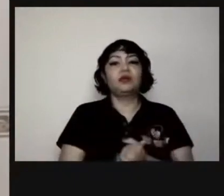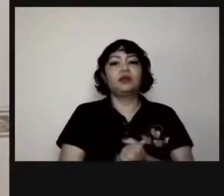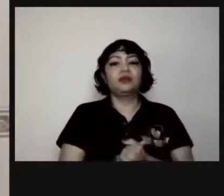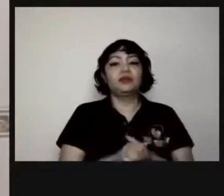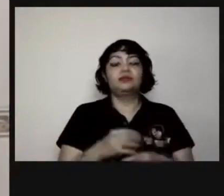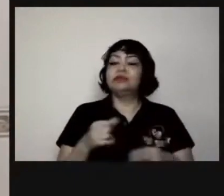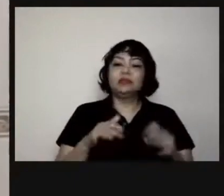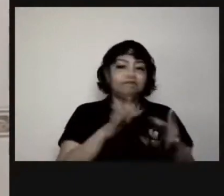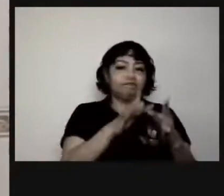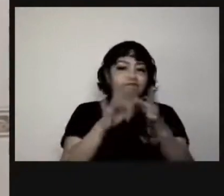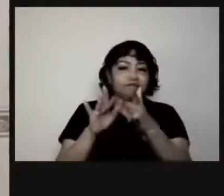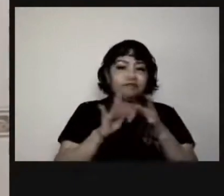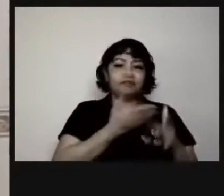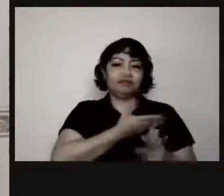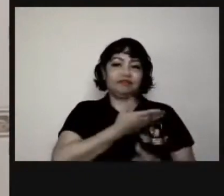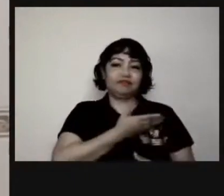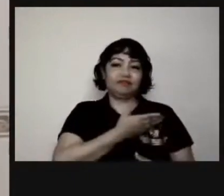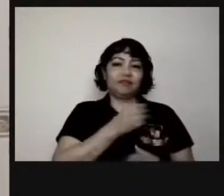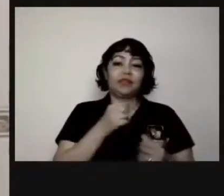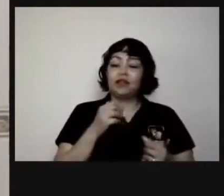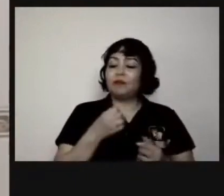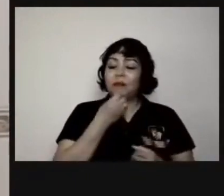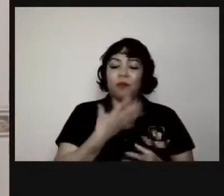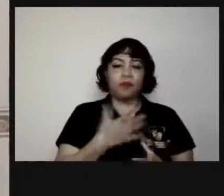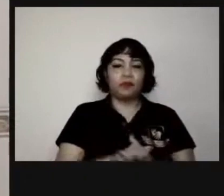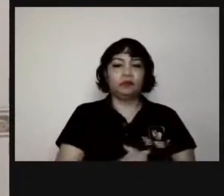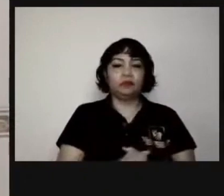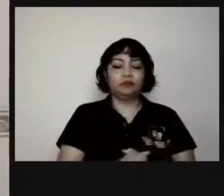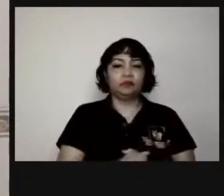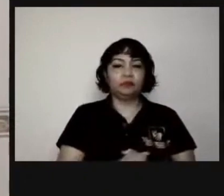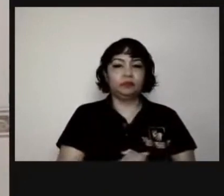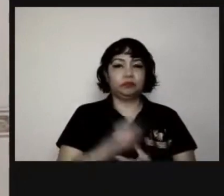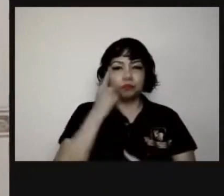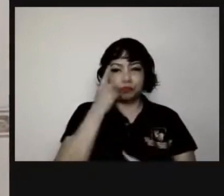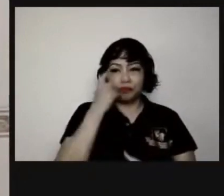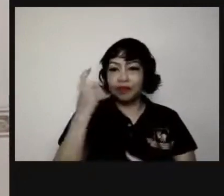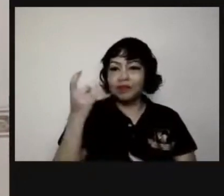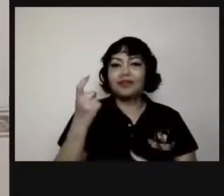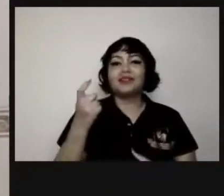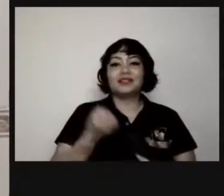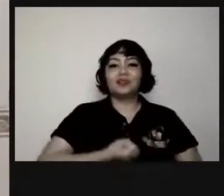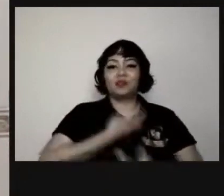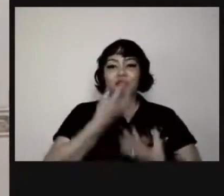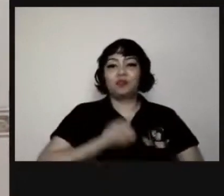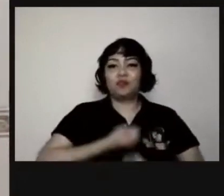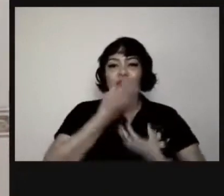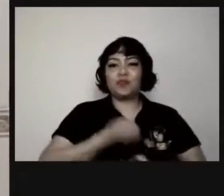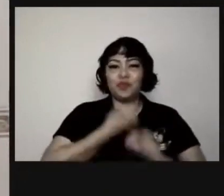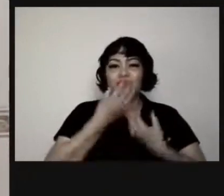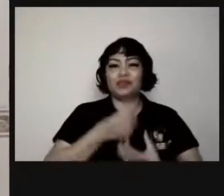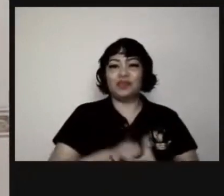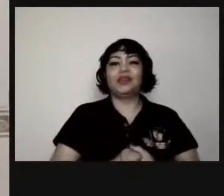novas de amizades. cabelos Eu longos, acho muito castanhos interessante escuros, o programa Conheça o ladeados Eduardo. à Eu já esquerda, acompanho